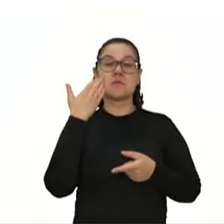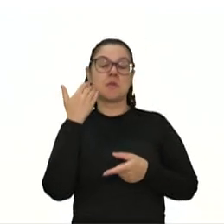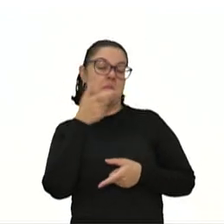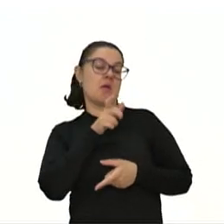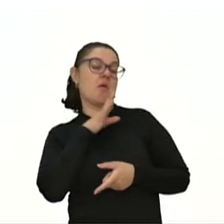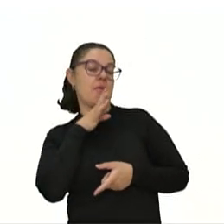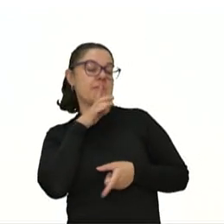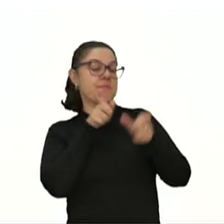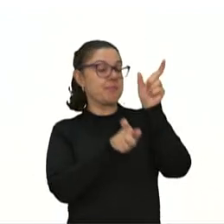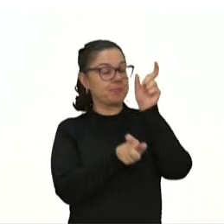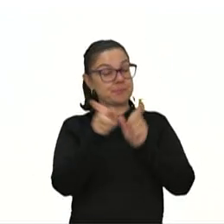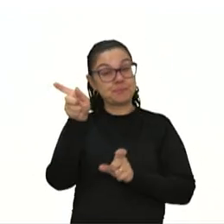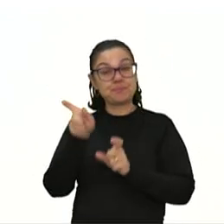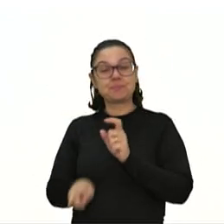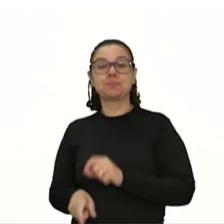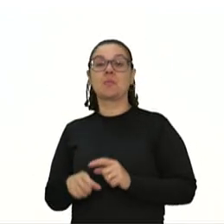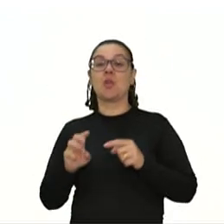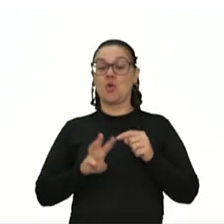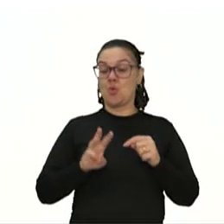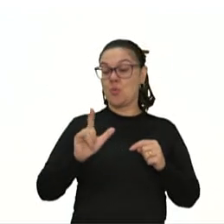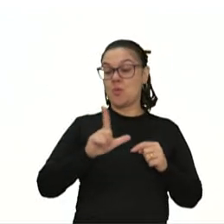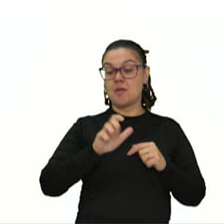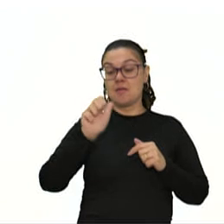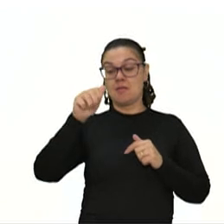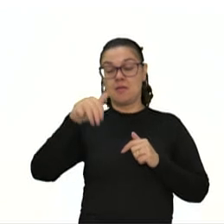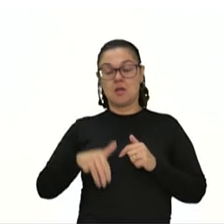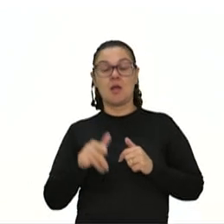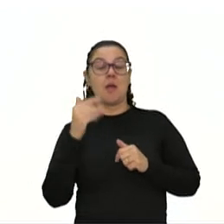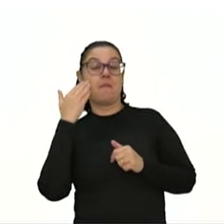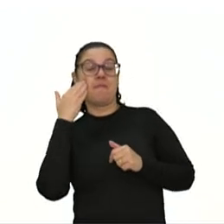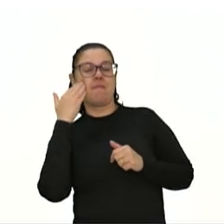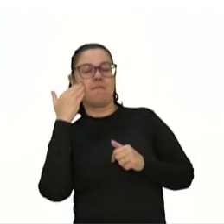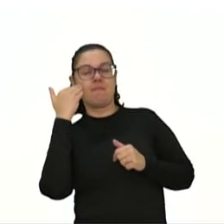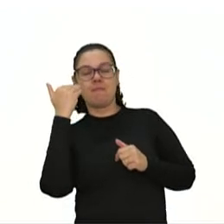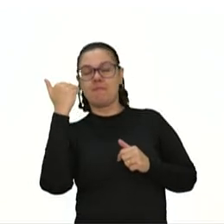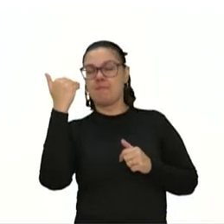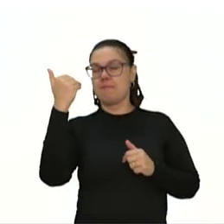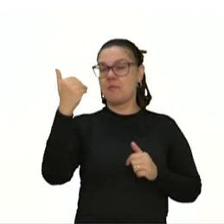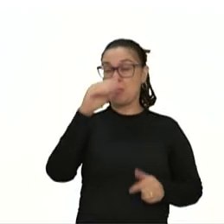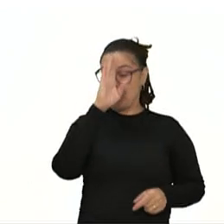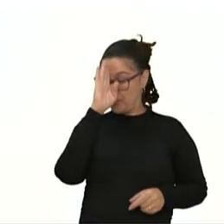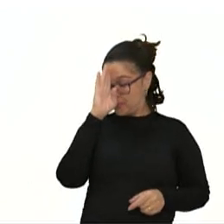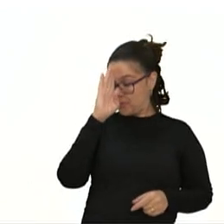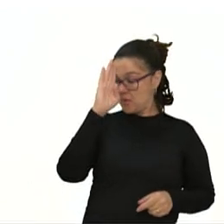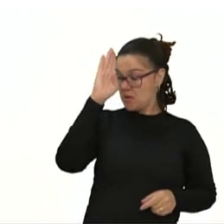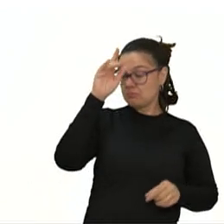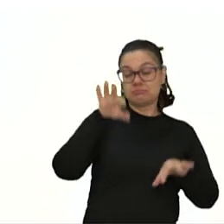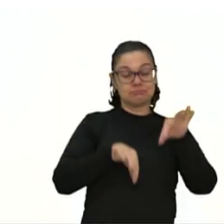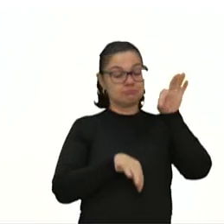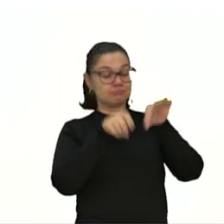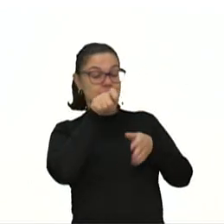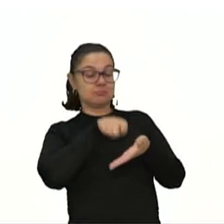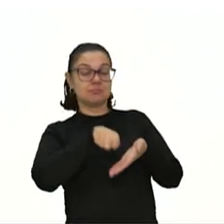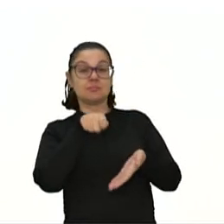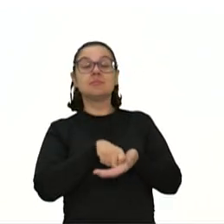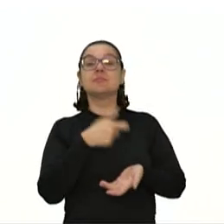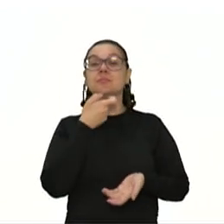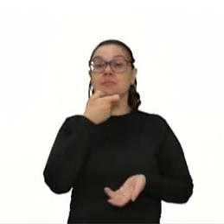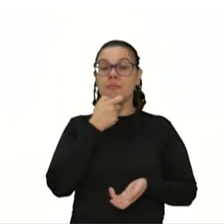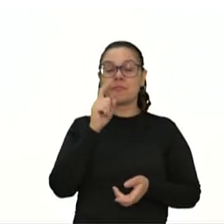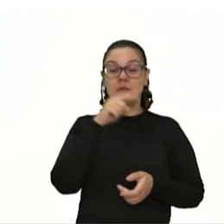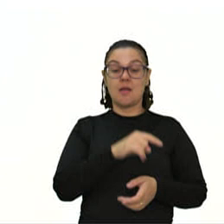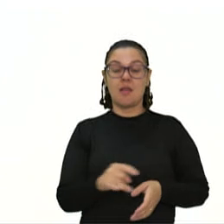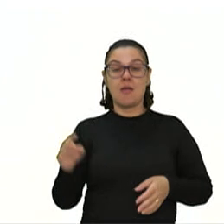essas personalidades, né? William Shakespeare, ele é o principal dramaturgo inglês. Ele